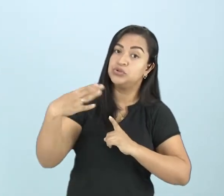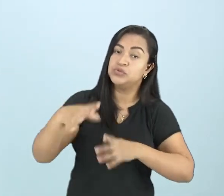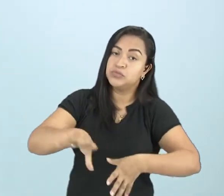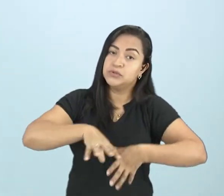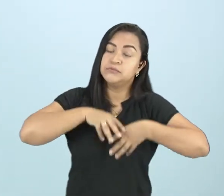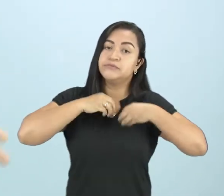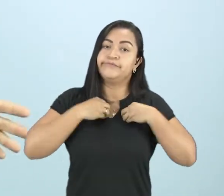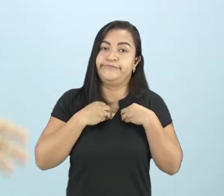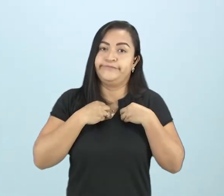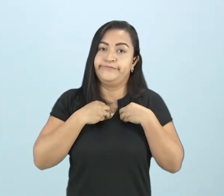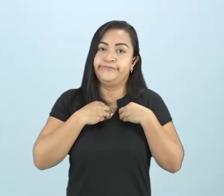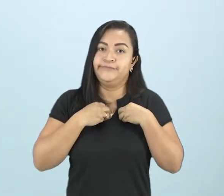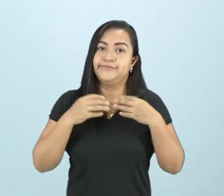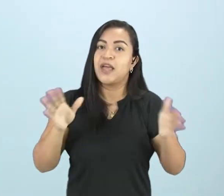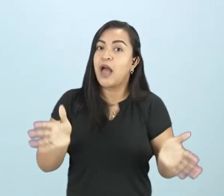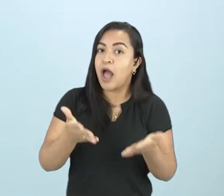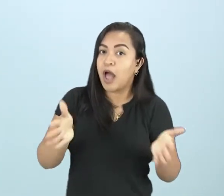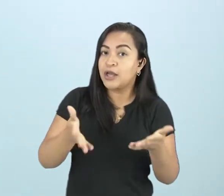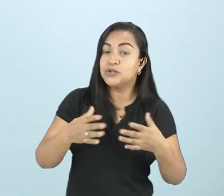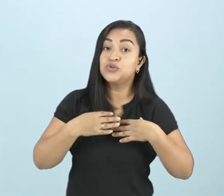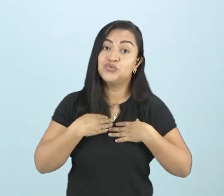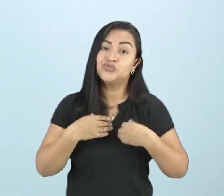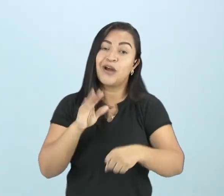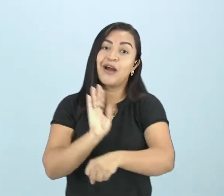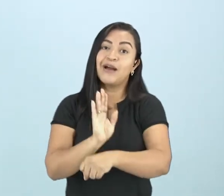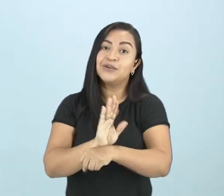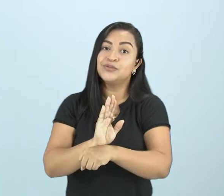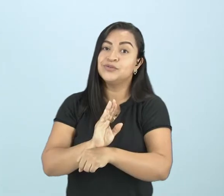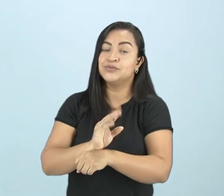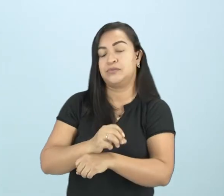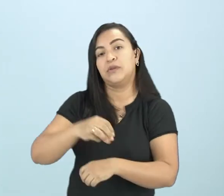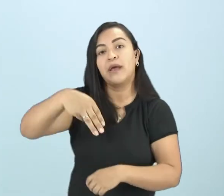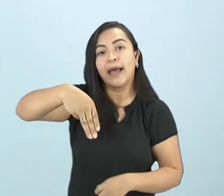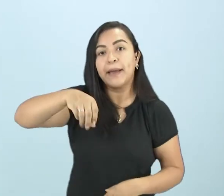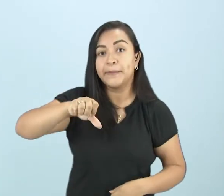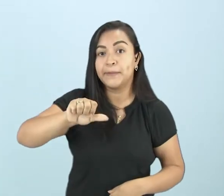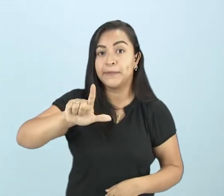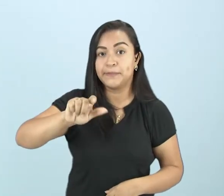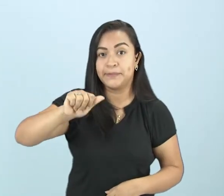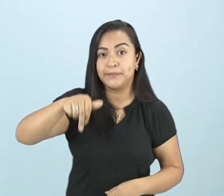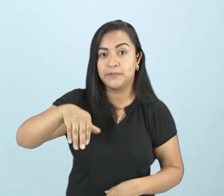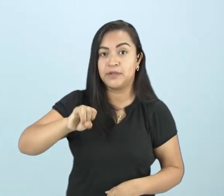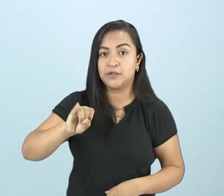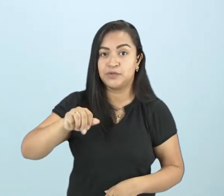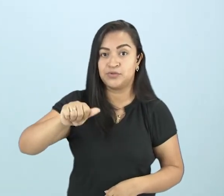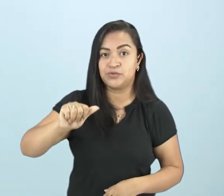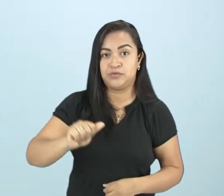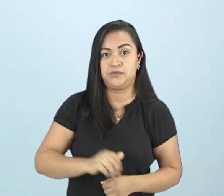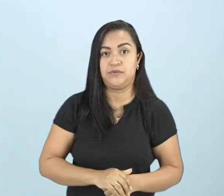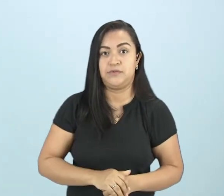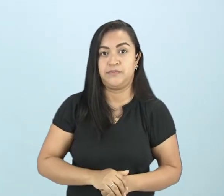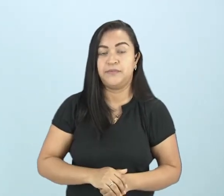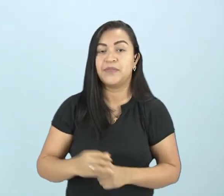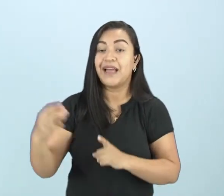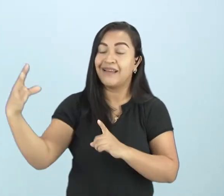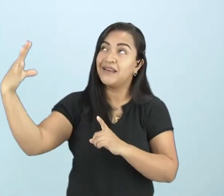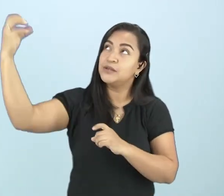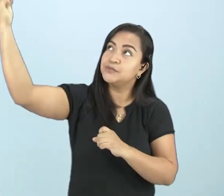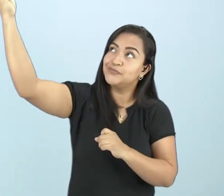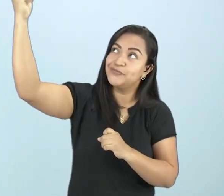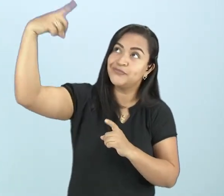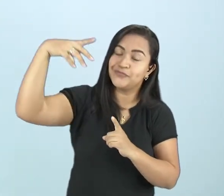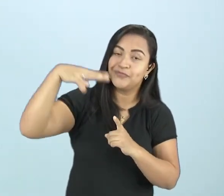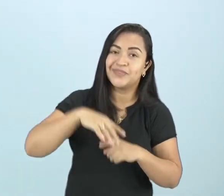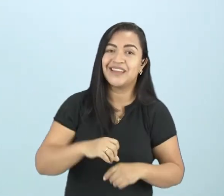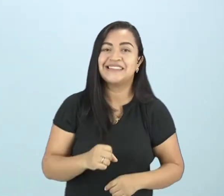estimuladas. E a presença da melanina ajuda nesse estímulo e nessa, vamos dizer, resistência ao sol. Se o indivíduo não tem